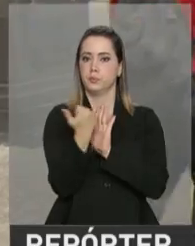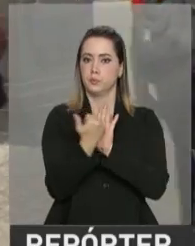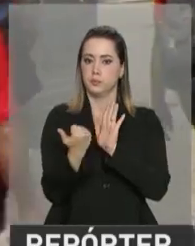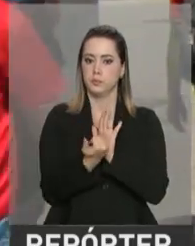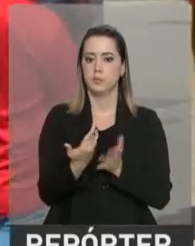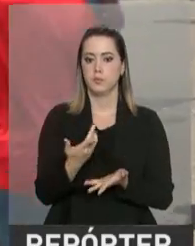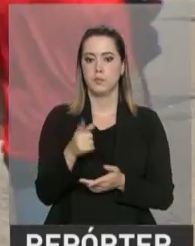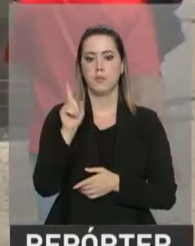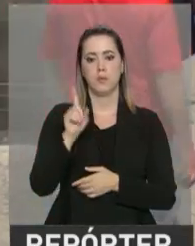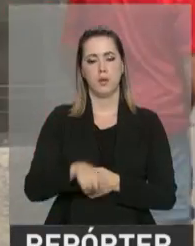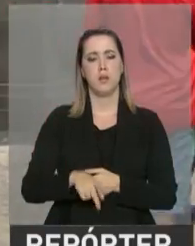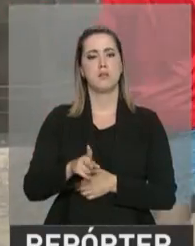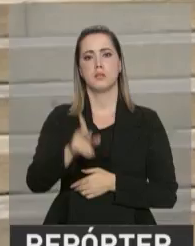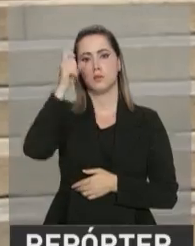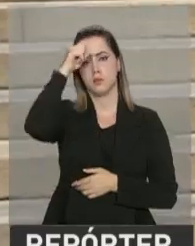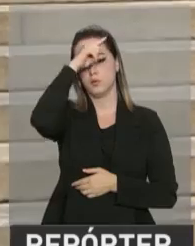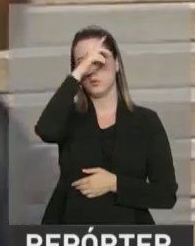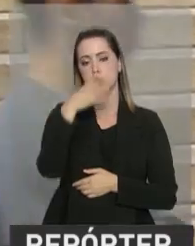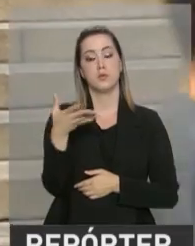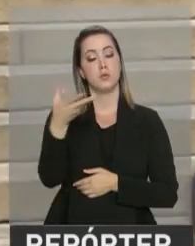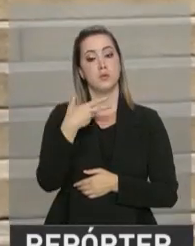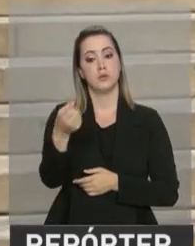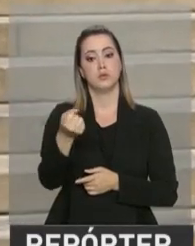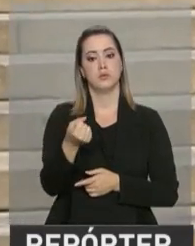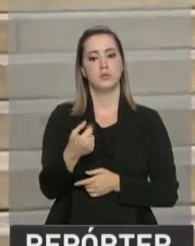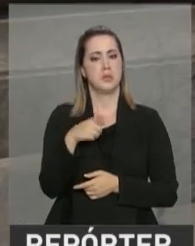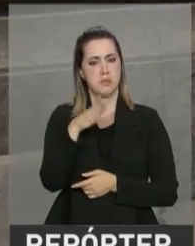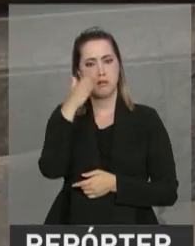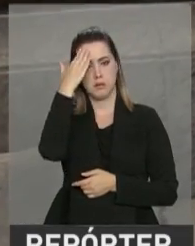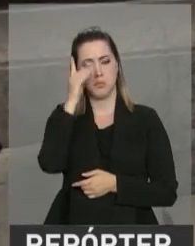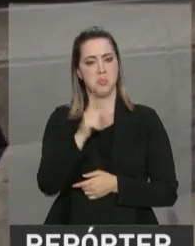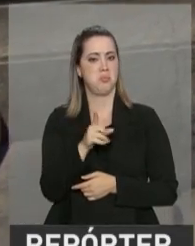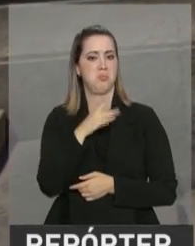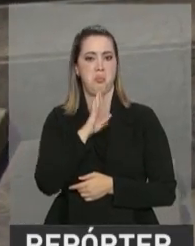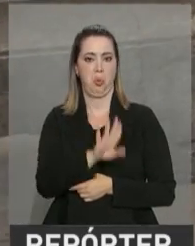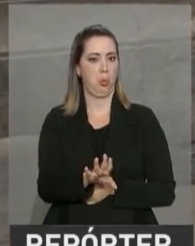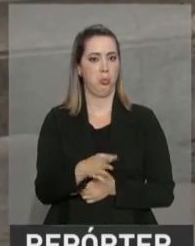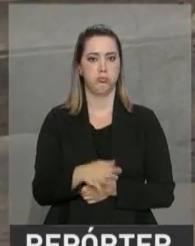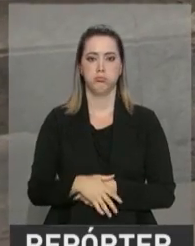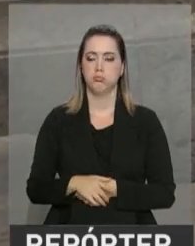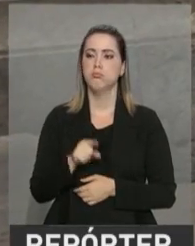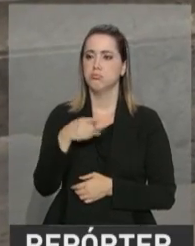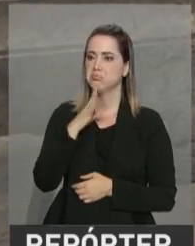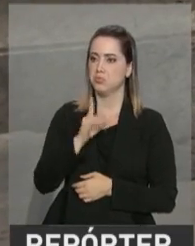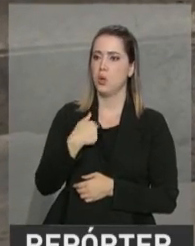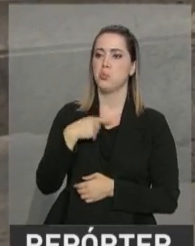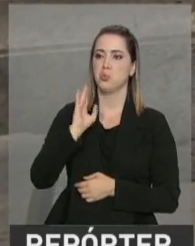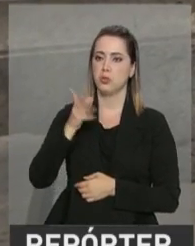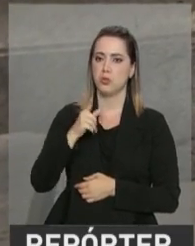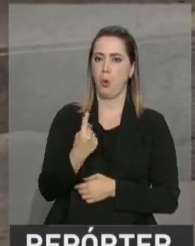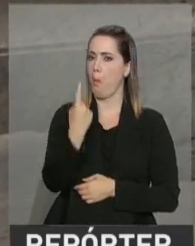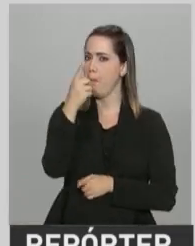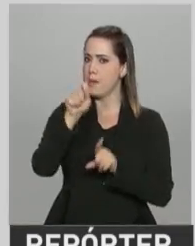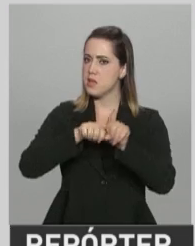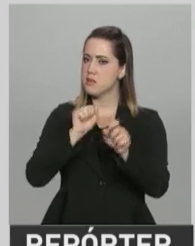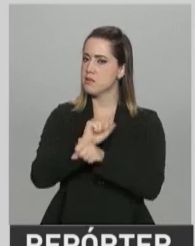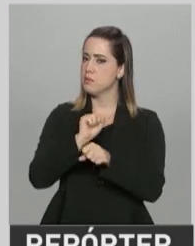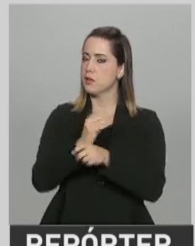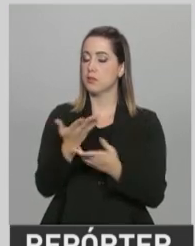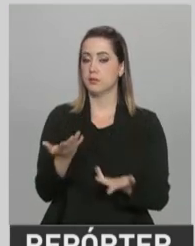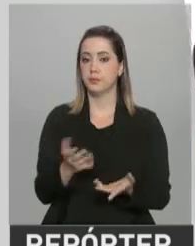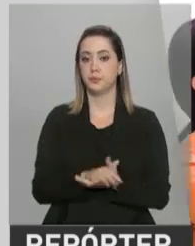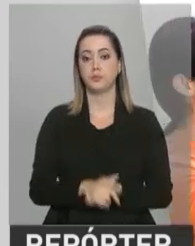É sempre dificuldade para conseguir alguma coisa. Não sabia disso. Não sabia. Já teve situações de levar mais de um mês. E para